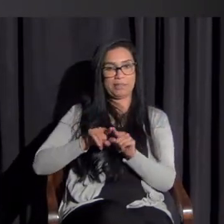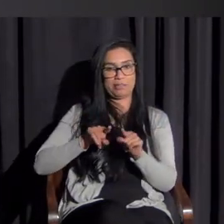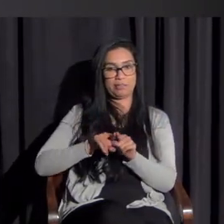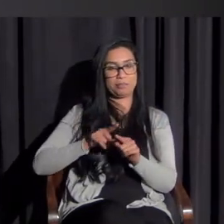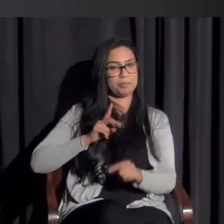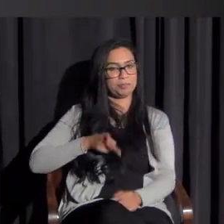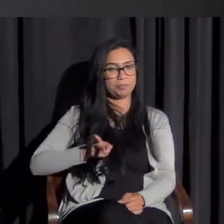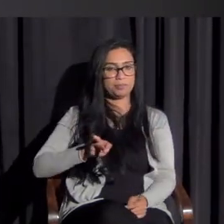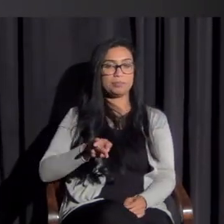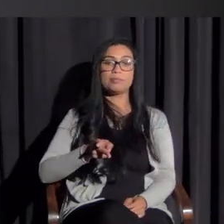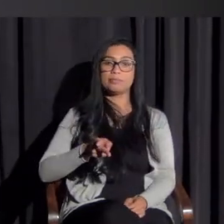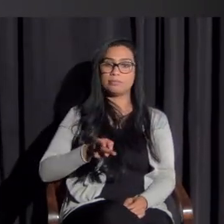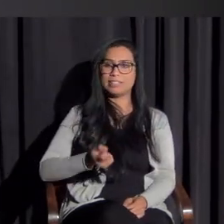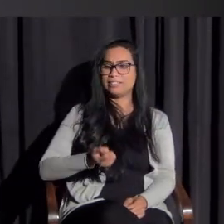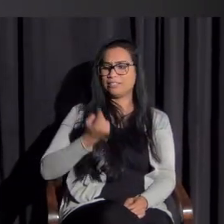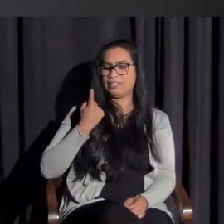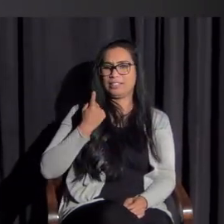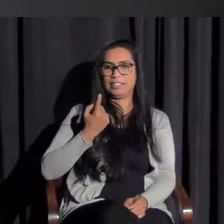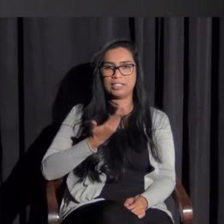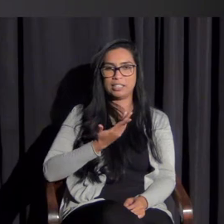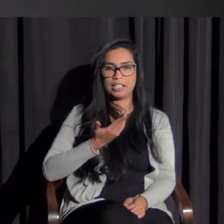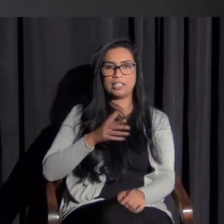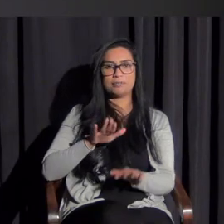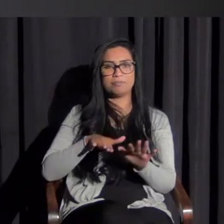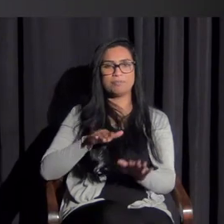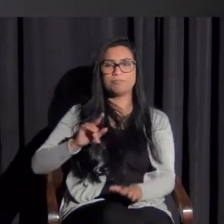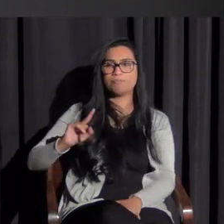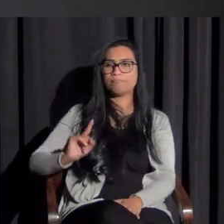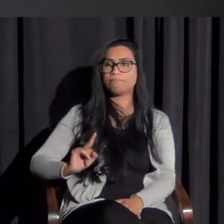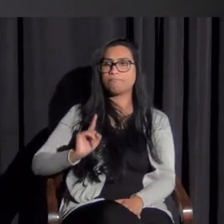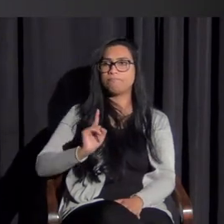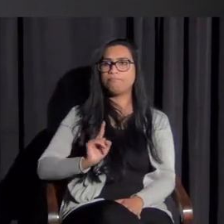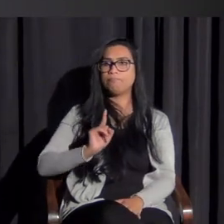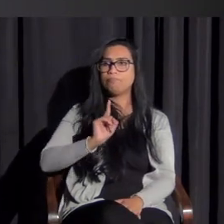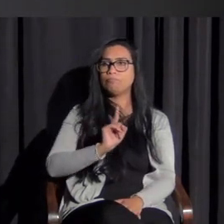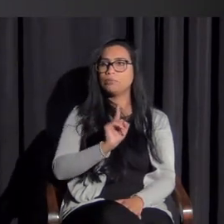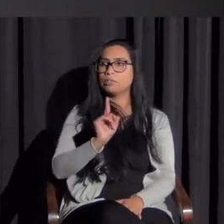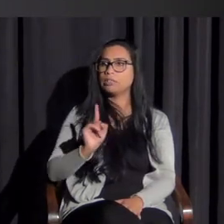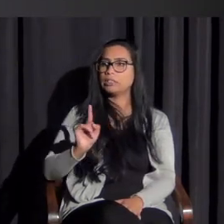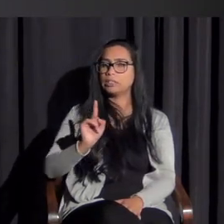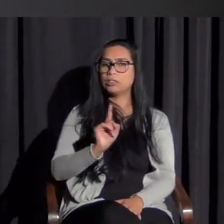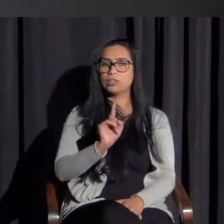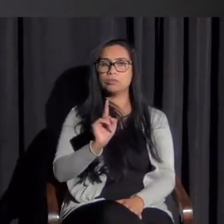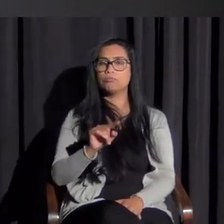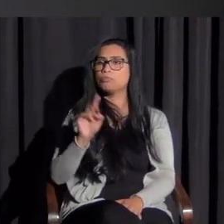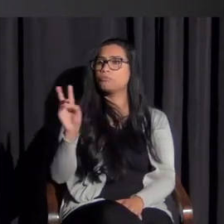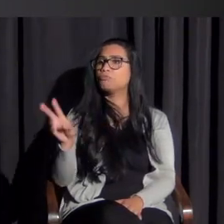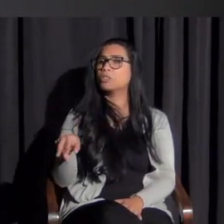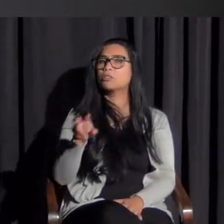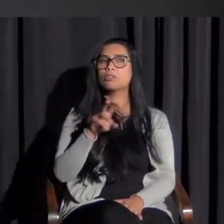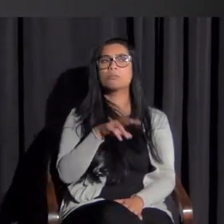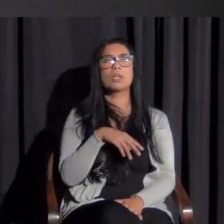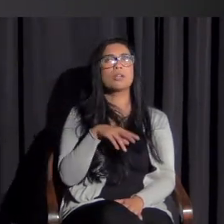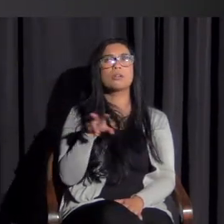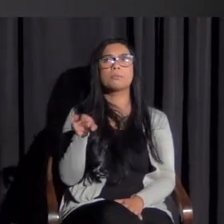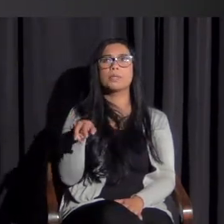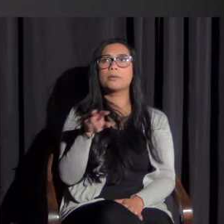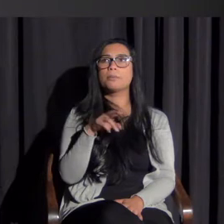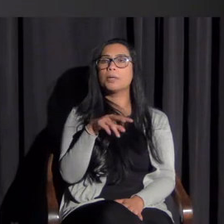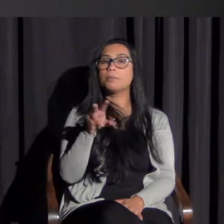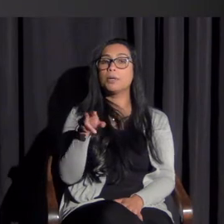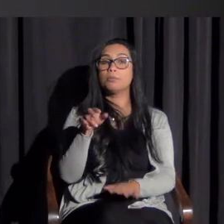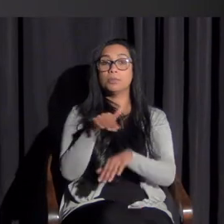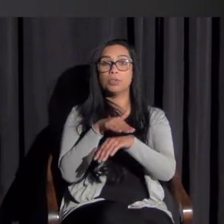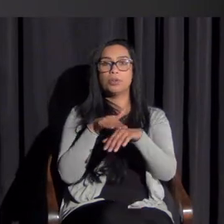Causava certo estranhamento, né? Uma vez, ao entrar e, enfim, circular e passar a conversar com essa